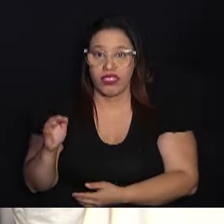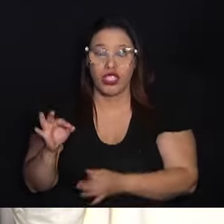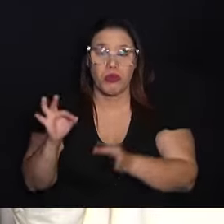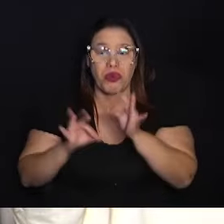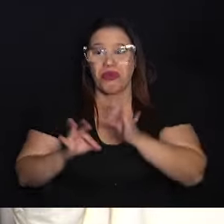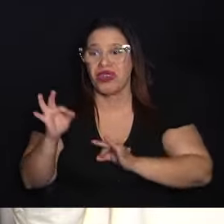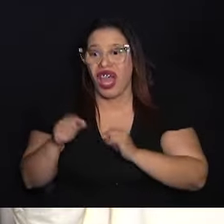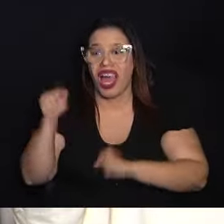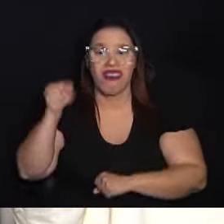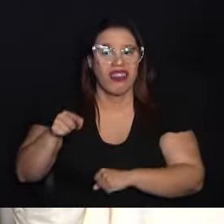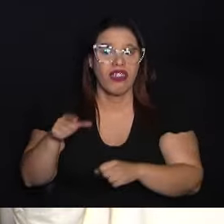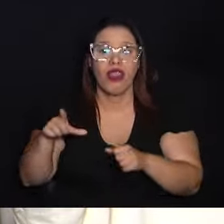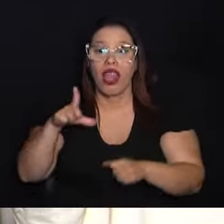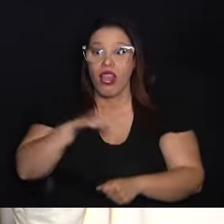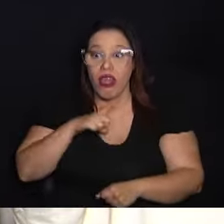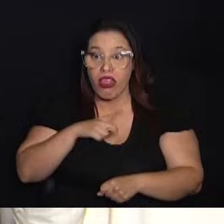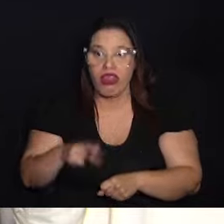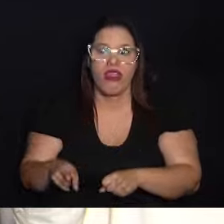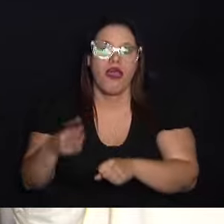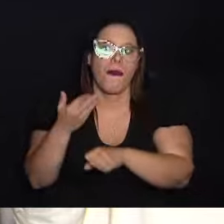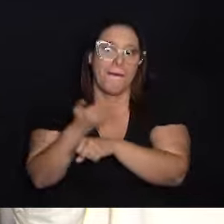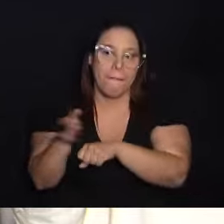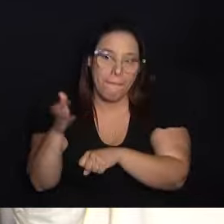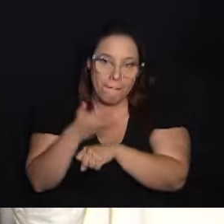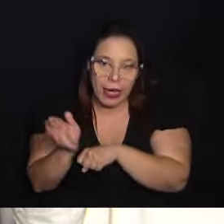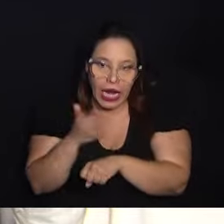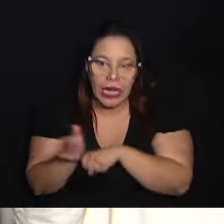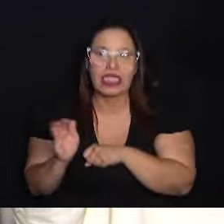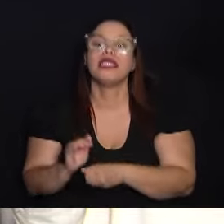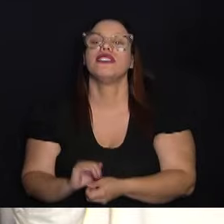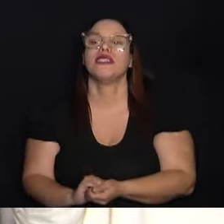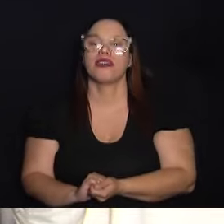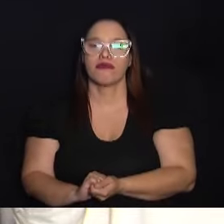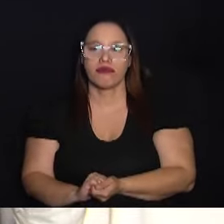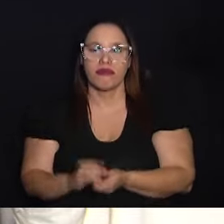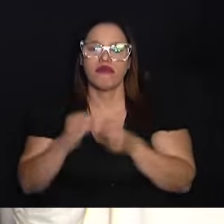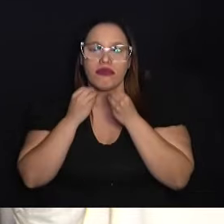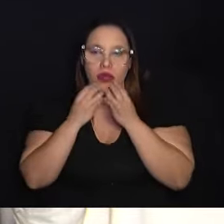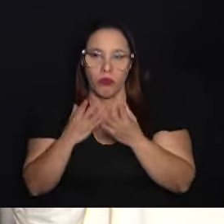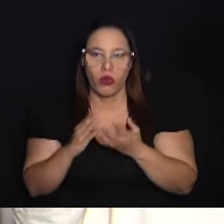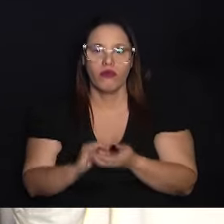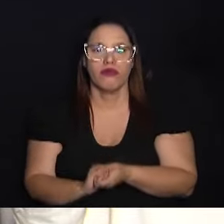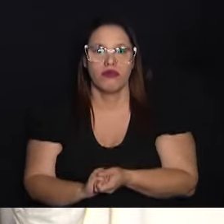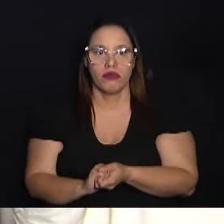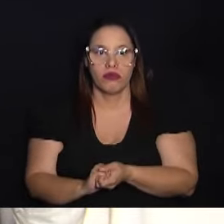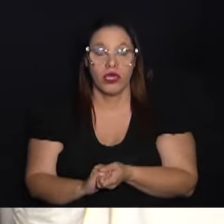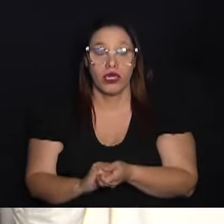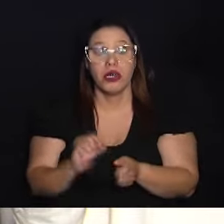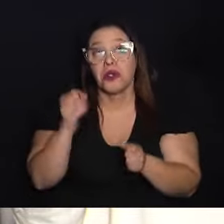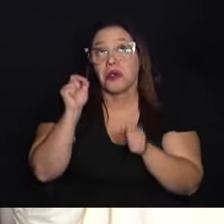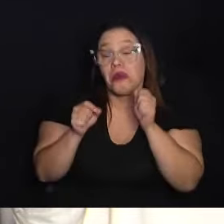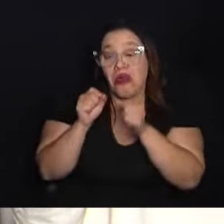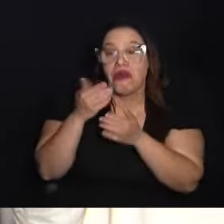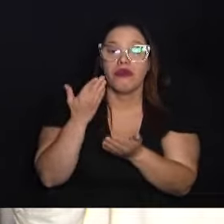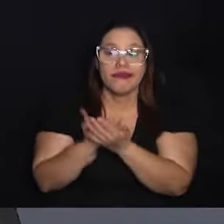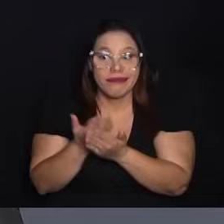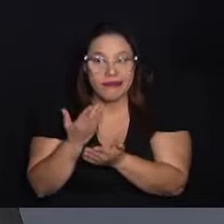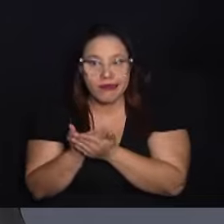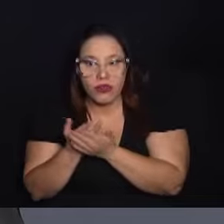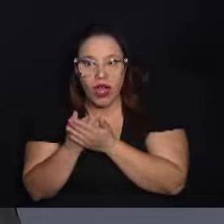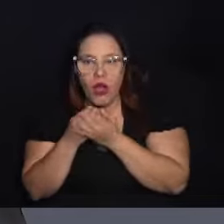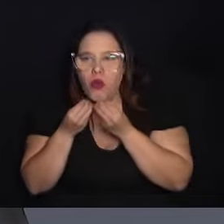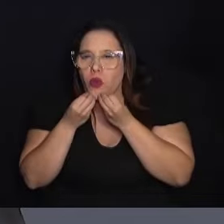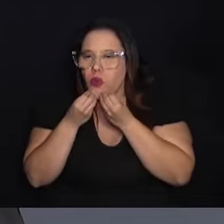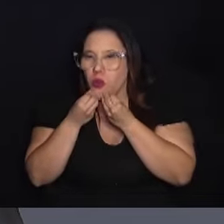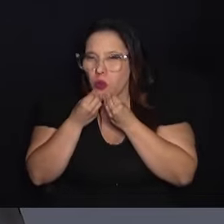faculdade para cá, porque na faculdade tinha muita teoria, aqui a gente tem bastante prática. Então isso que é bacana, você sai daqui realmente sabendo o que você está fazendo. É